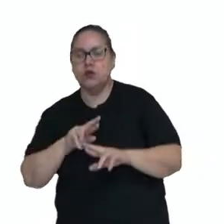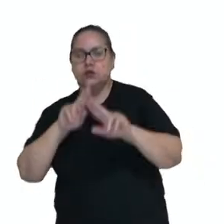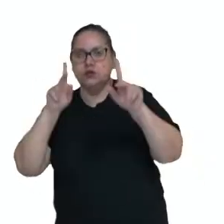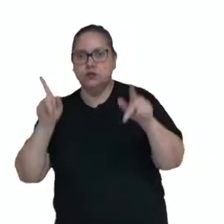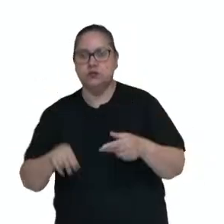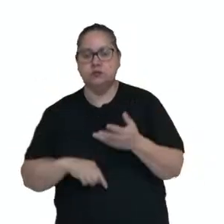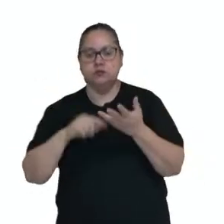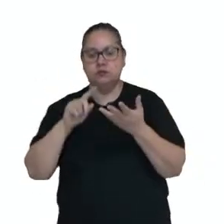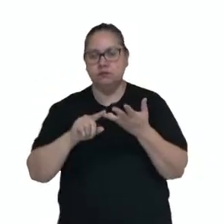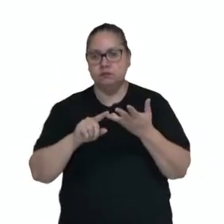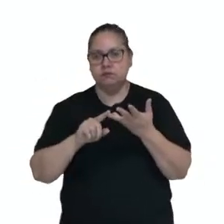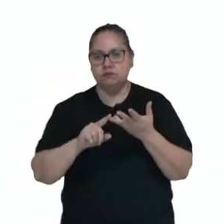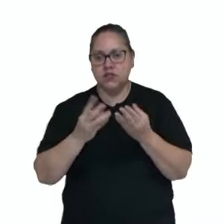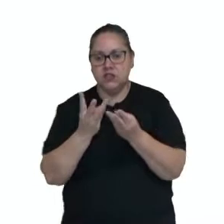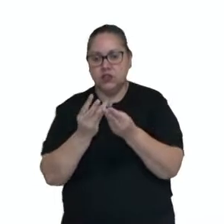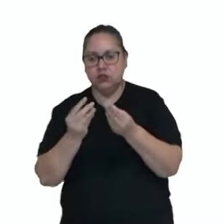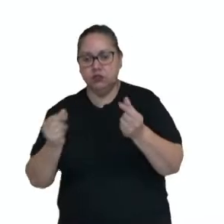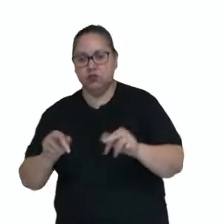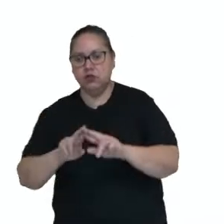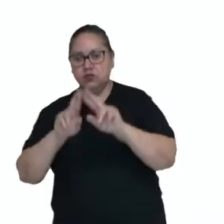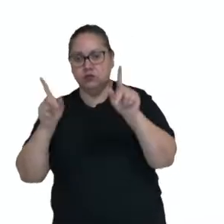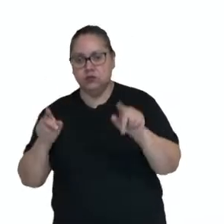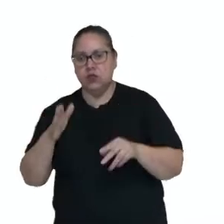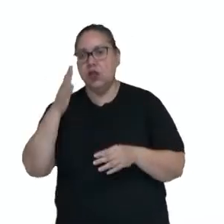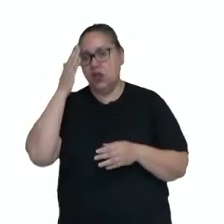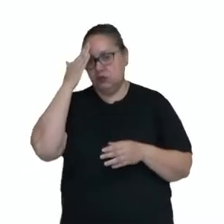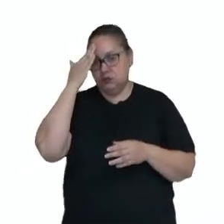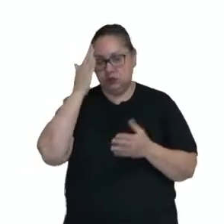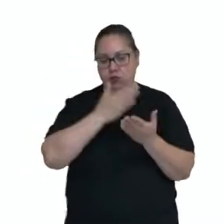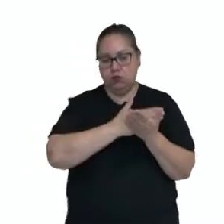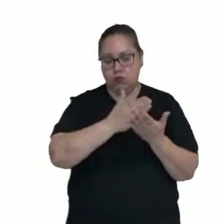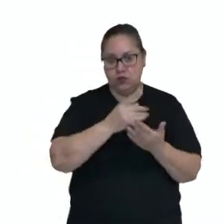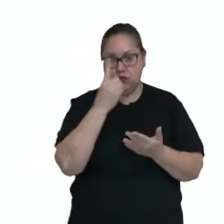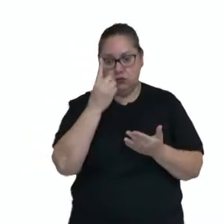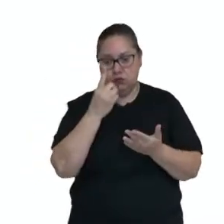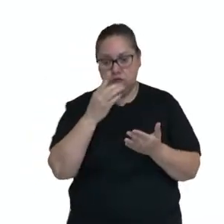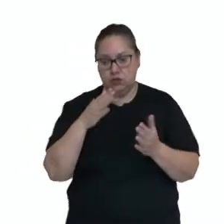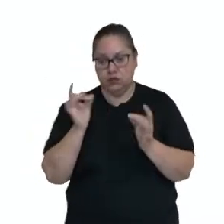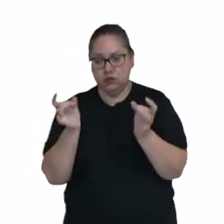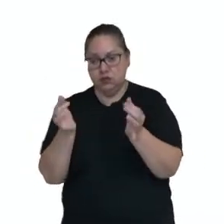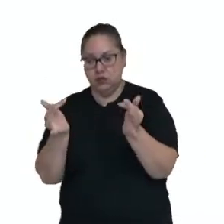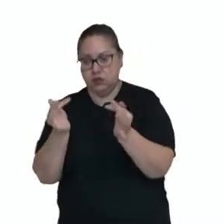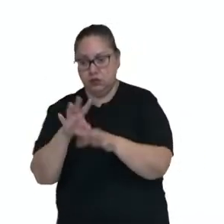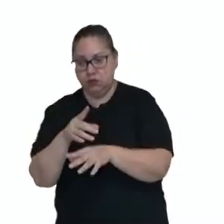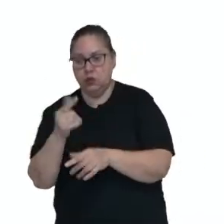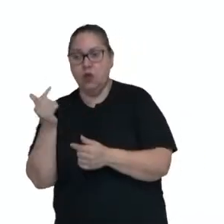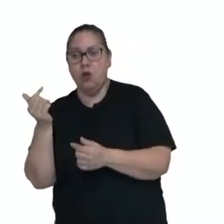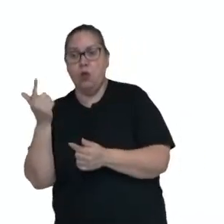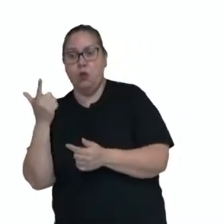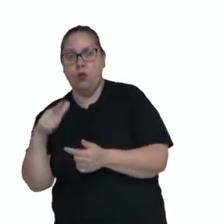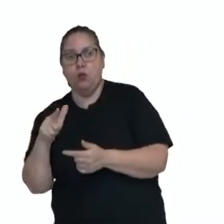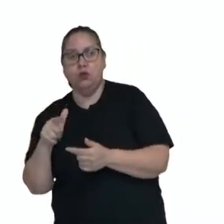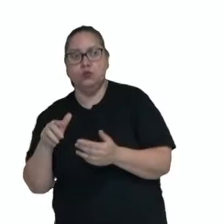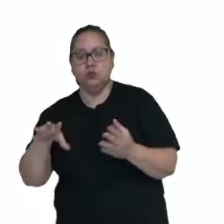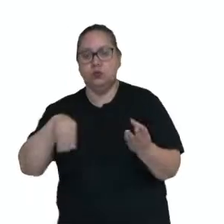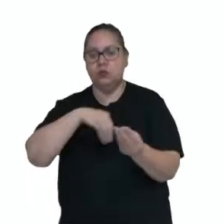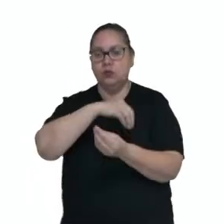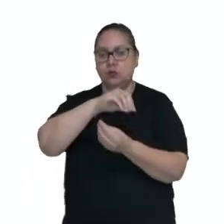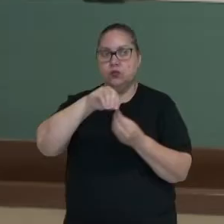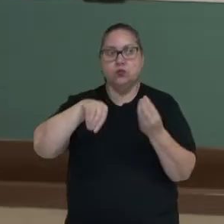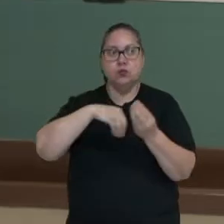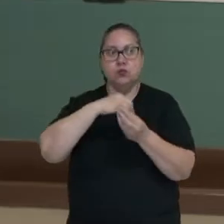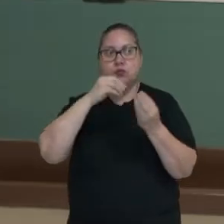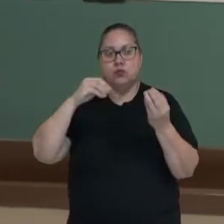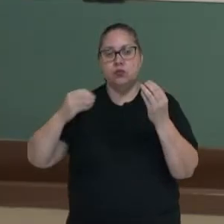diferente, textura diferente. Então, eu sei onde começa um e termina o outro. Então, eu vou ter uma mistura do